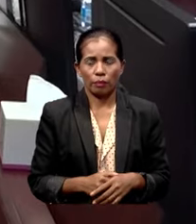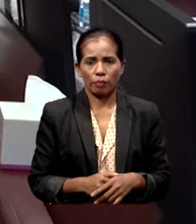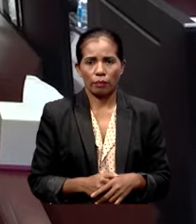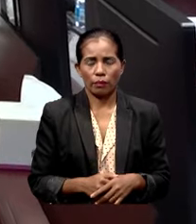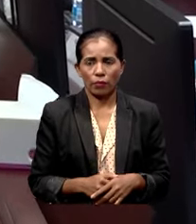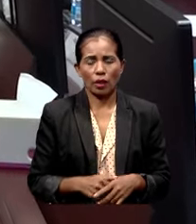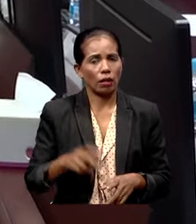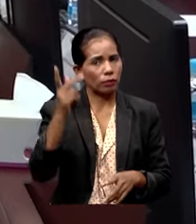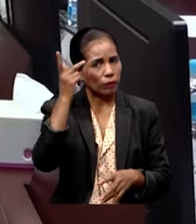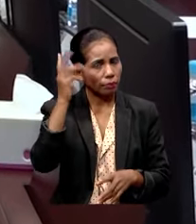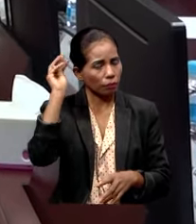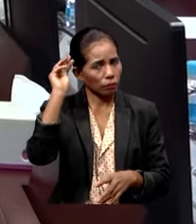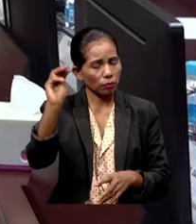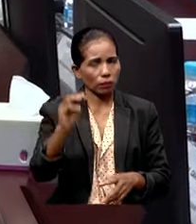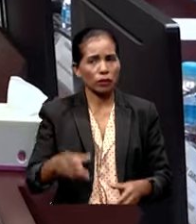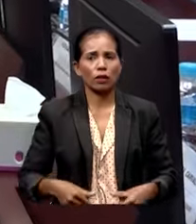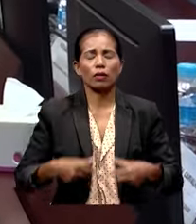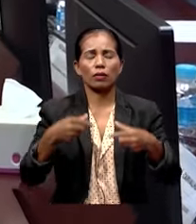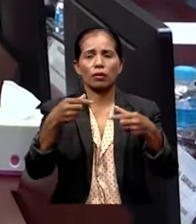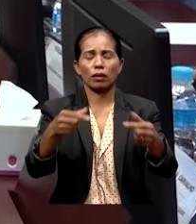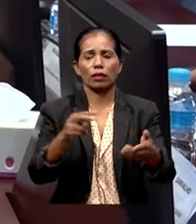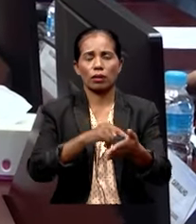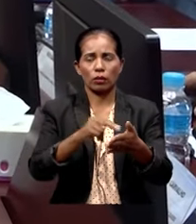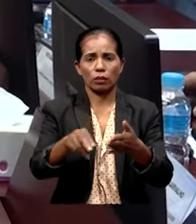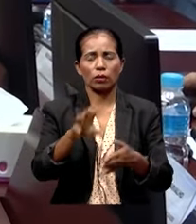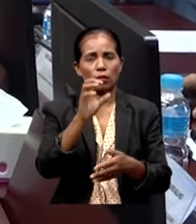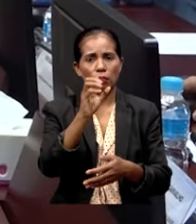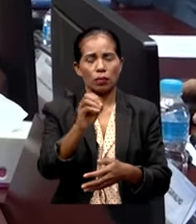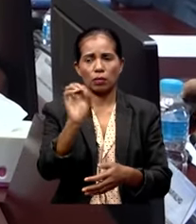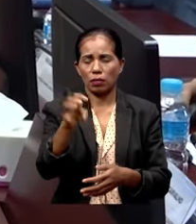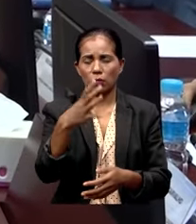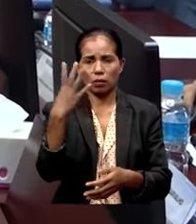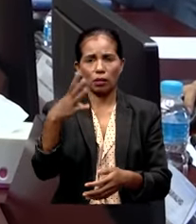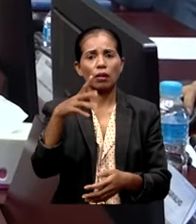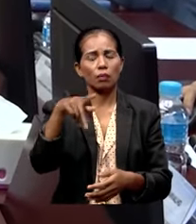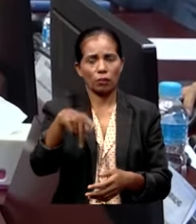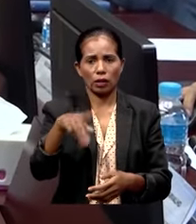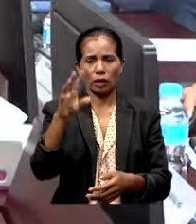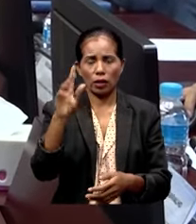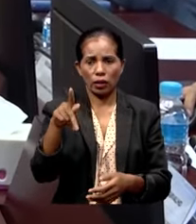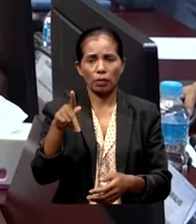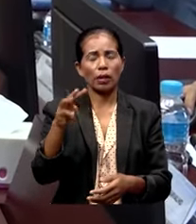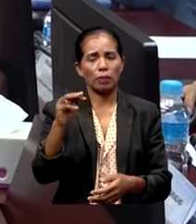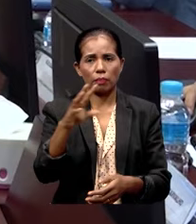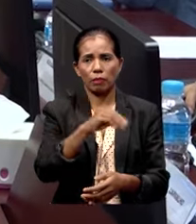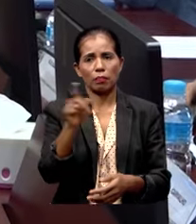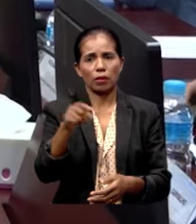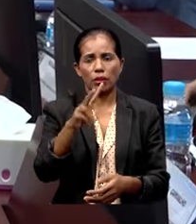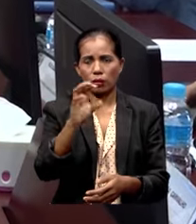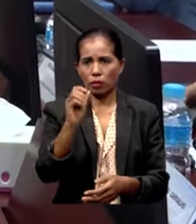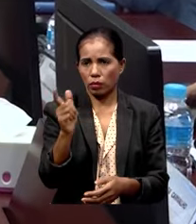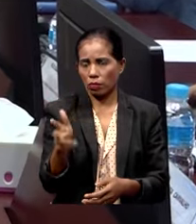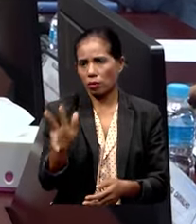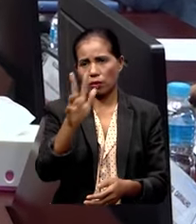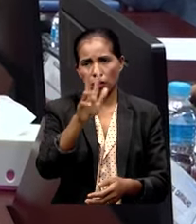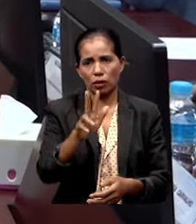Há foi o primeiro-ministro Hassai de Spice número Mamuk Sanulu Resinhat para PM para 12º para Rihun Rua Rua Nulu